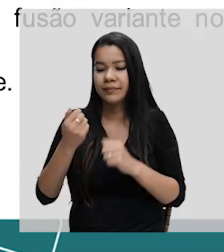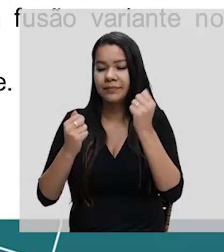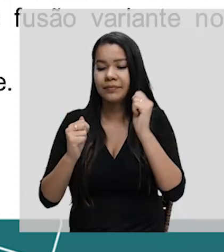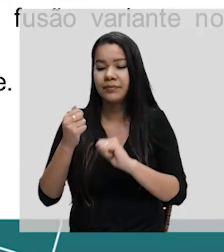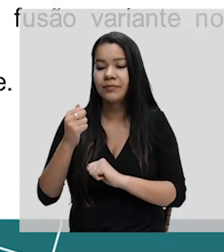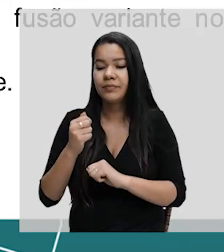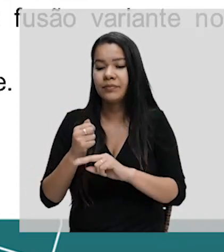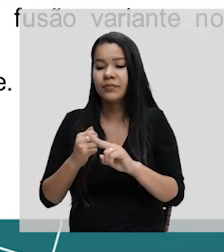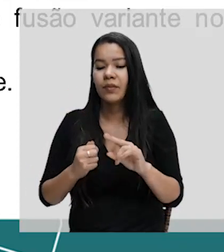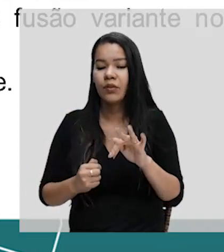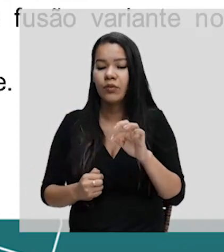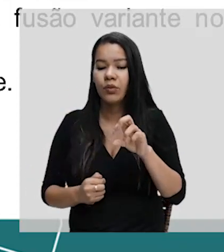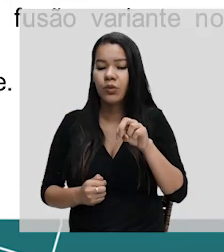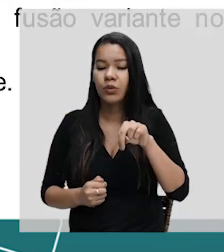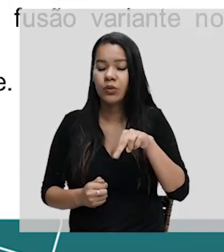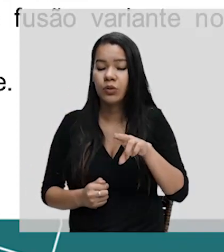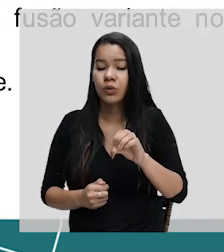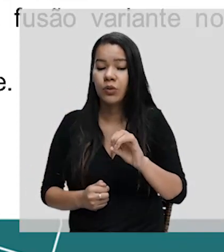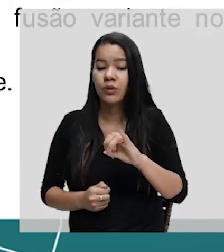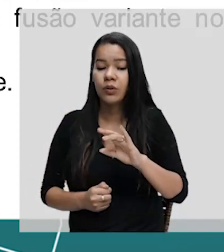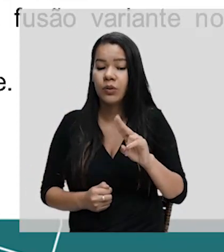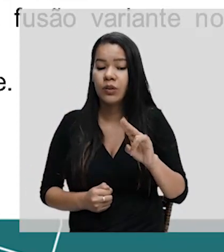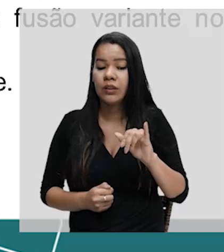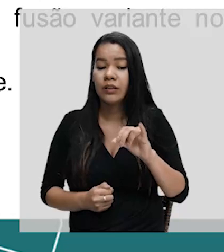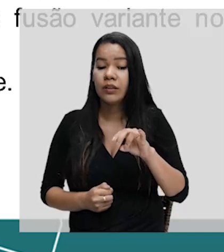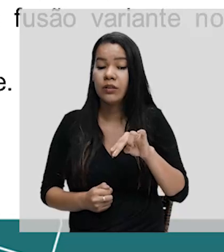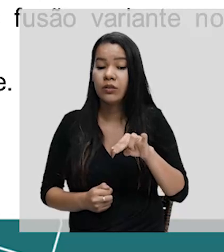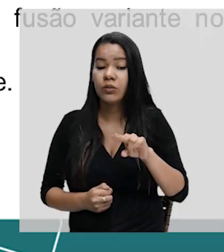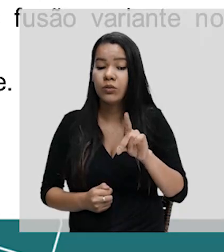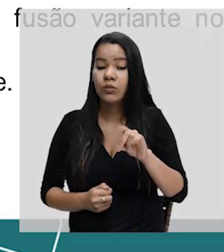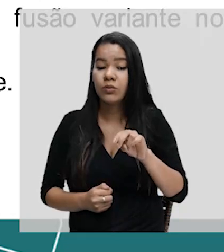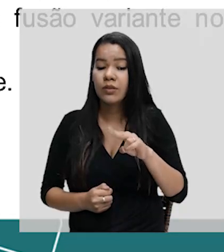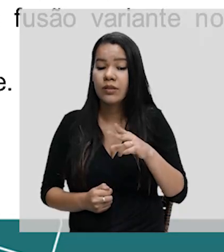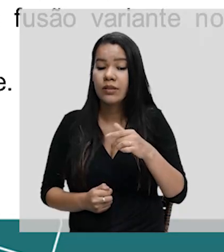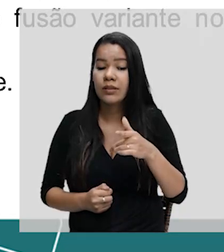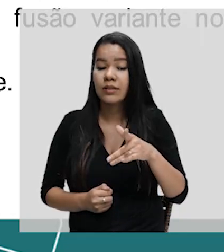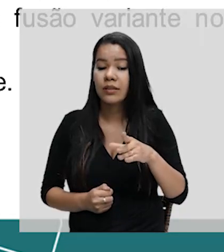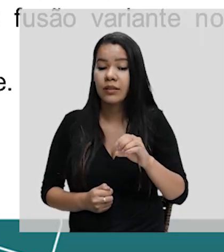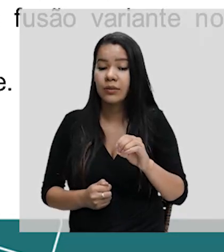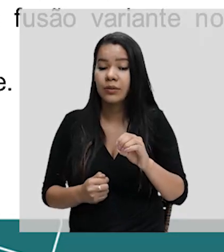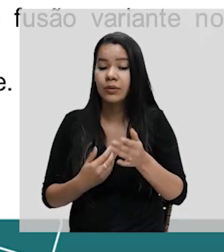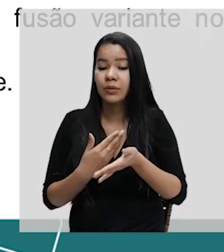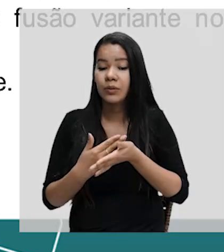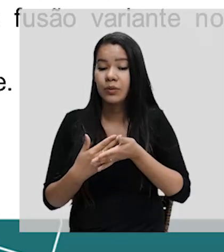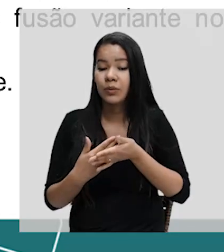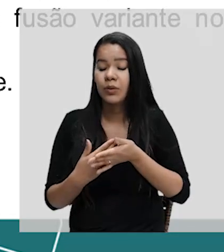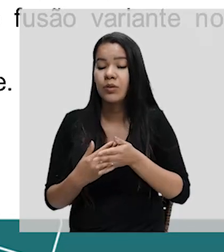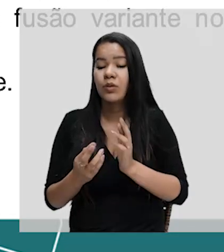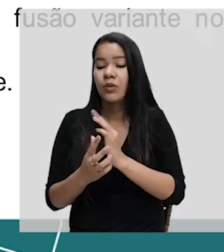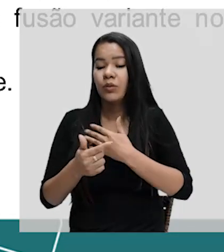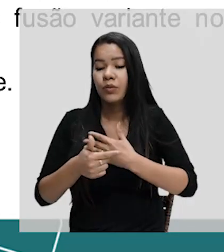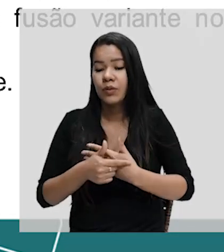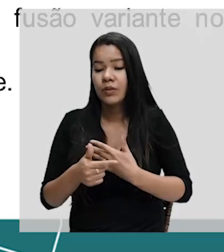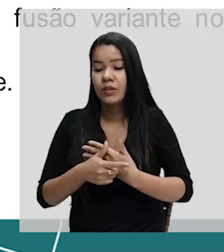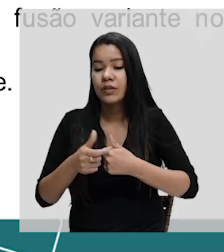indução. Seu princípio de funcionamento está baseado na lei de Faraday. Ou seja, letra A, a temperatura homogênea